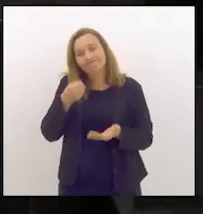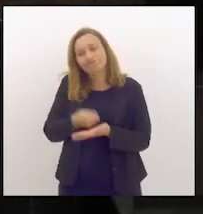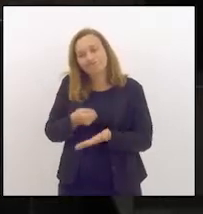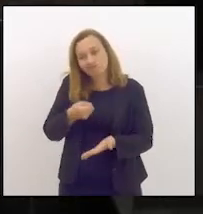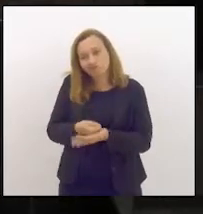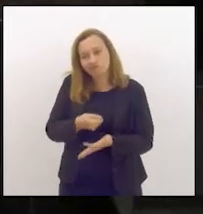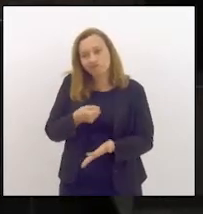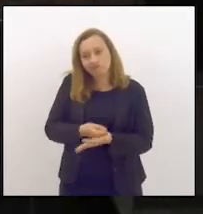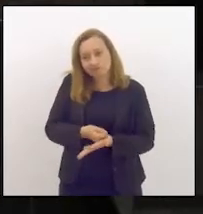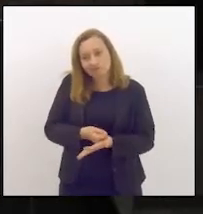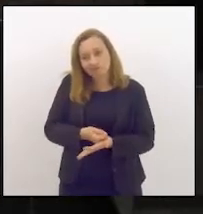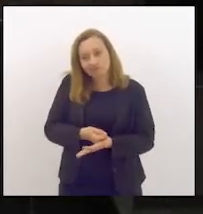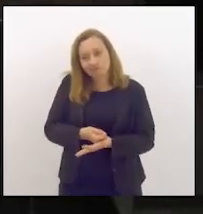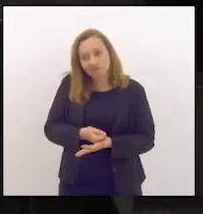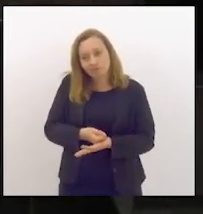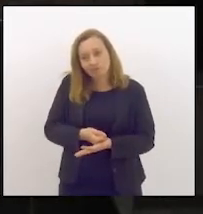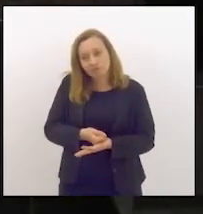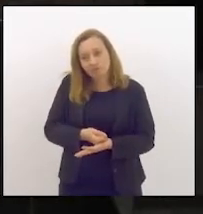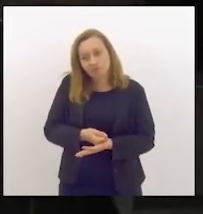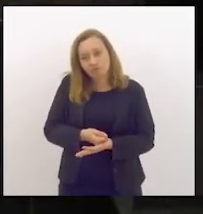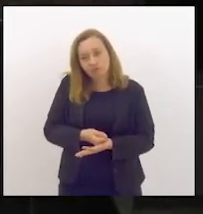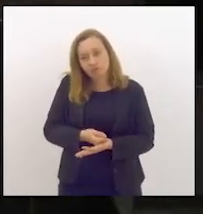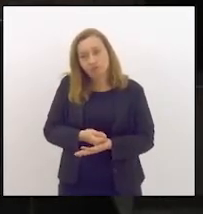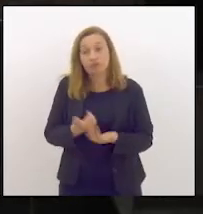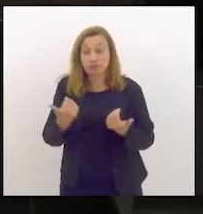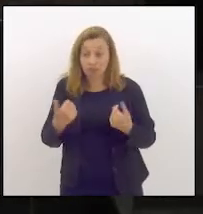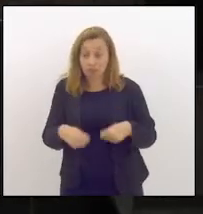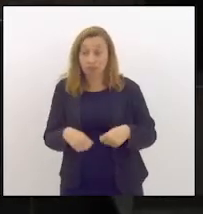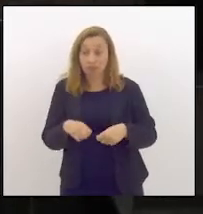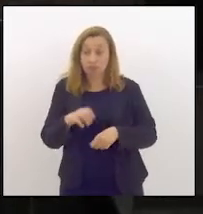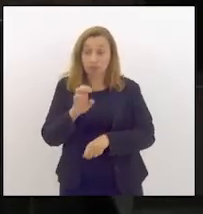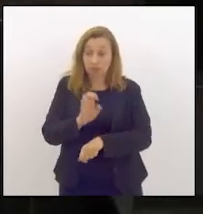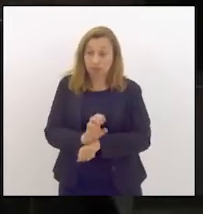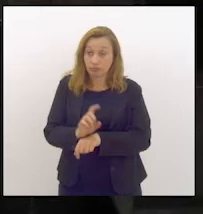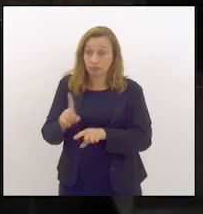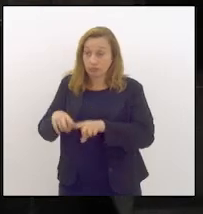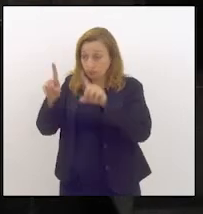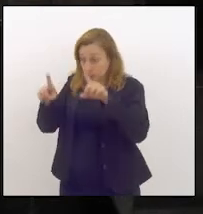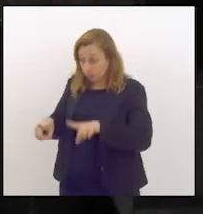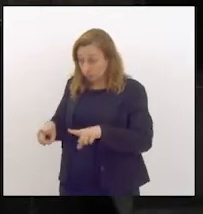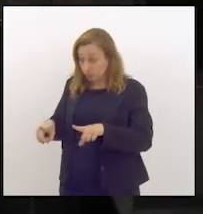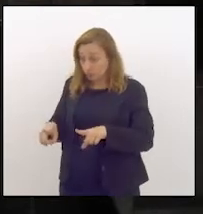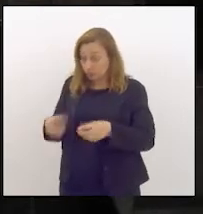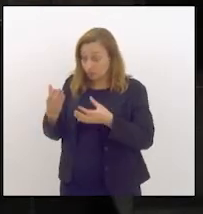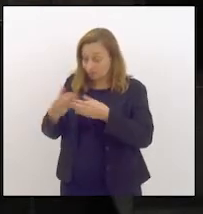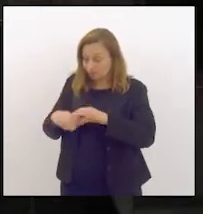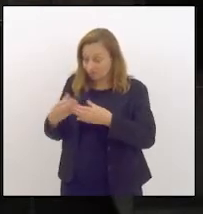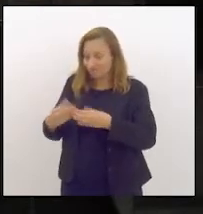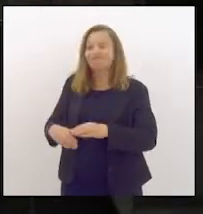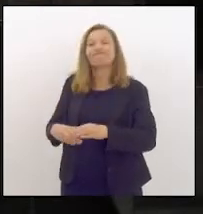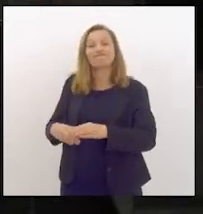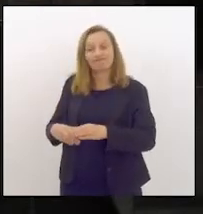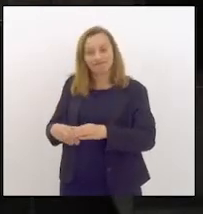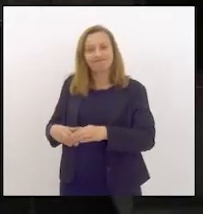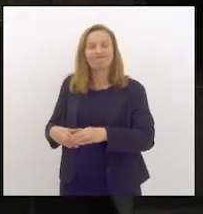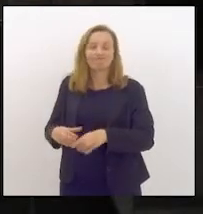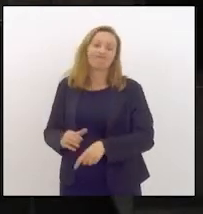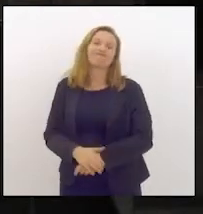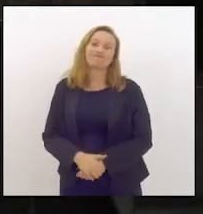Obrigatoriamente tem que ser um estado com servidores públicos concursados